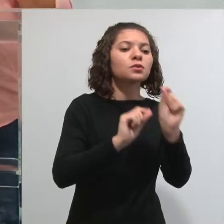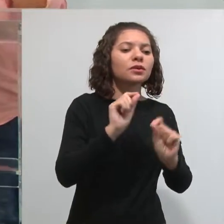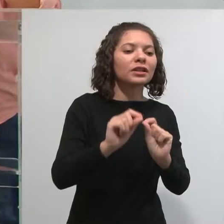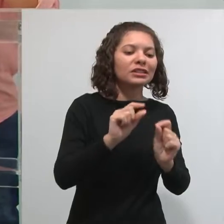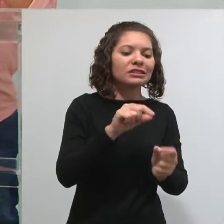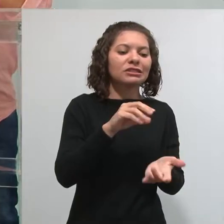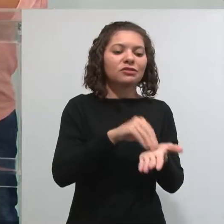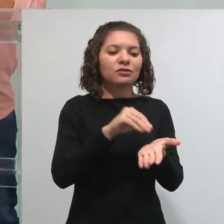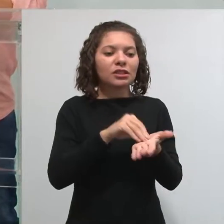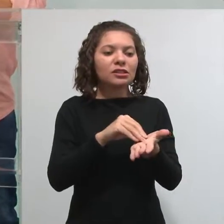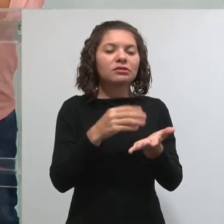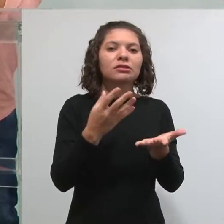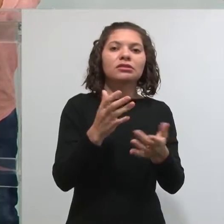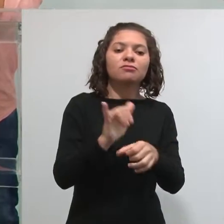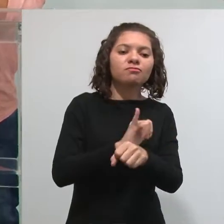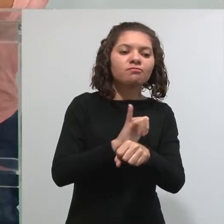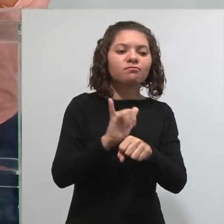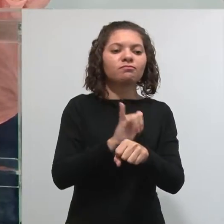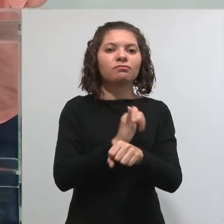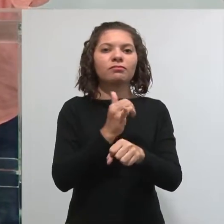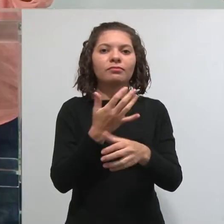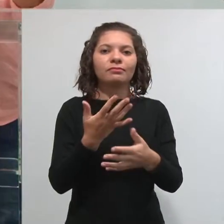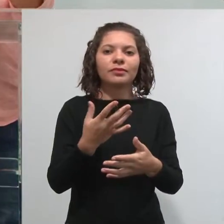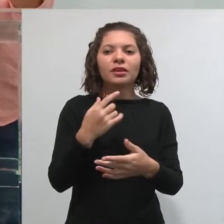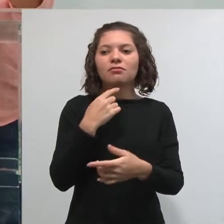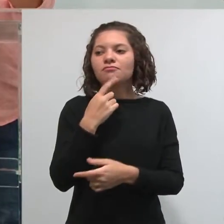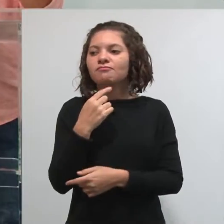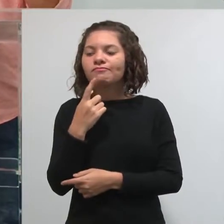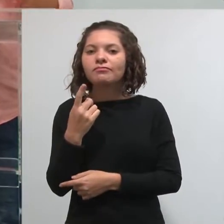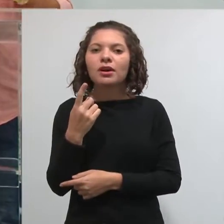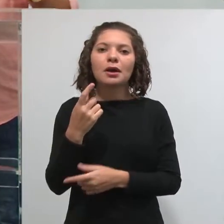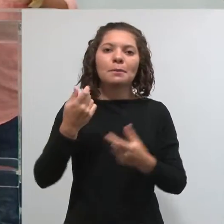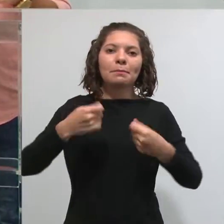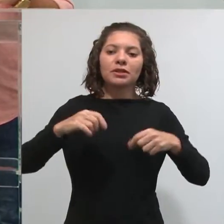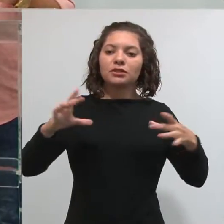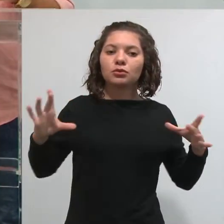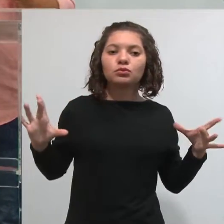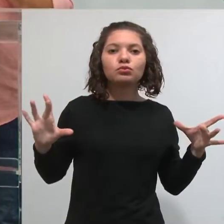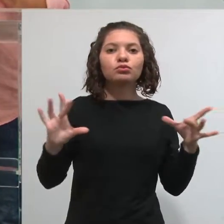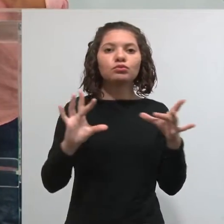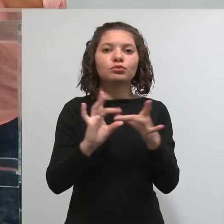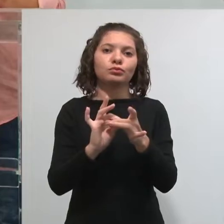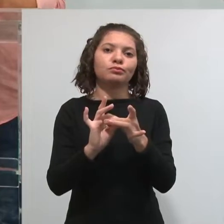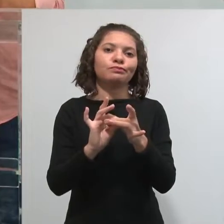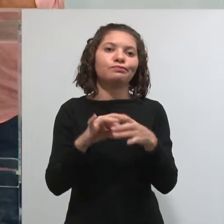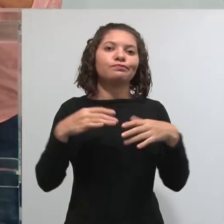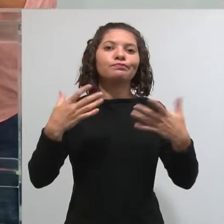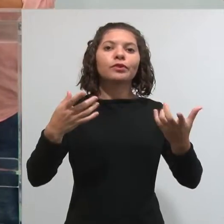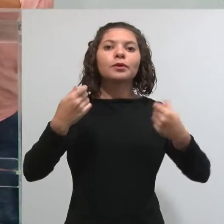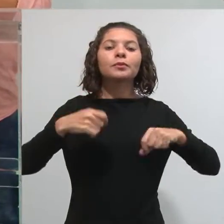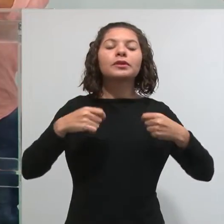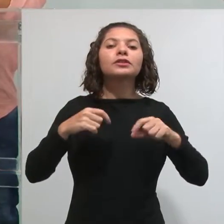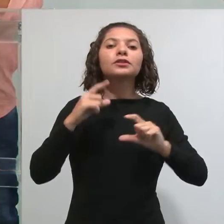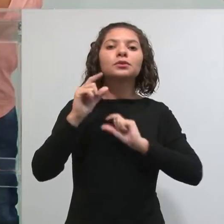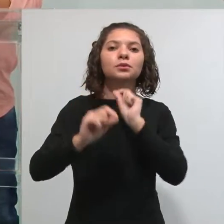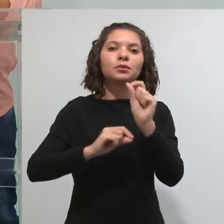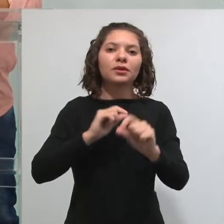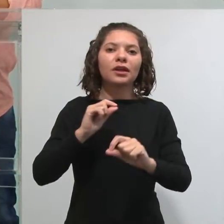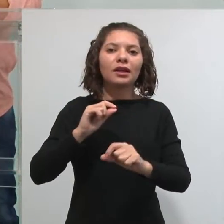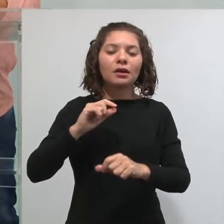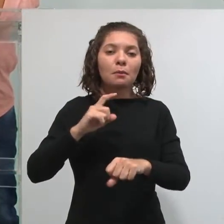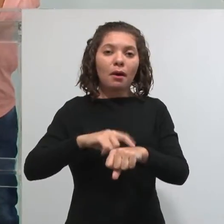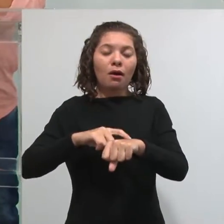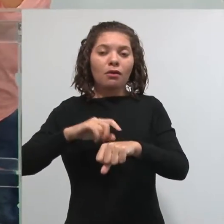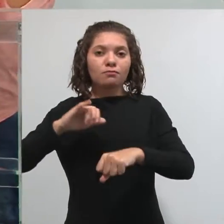fluxo político que permita que esse problema entre na agenda. O que quer dizer isso? É preciso que exista um momento